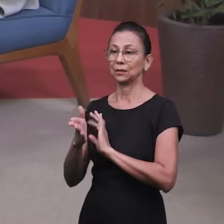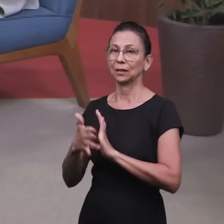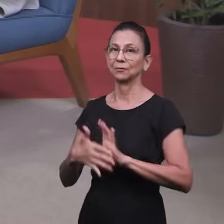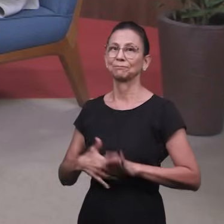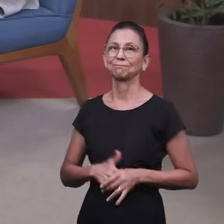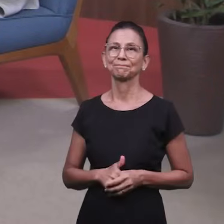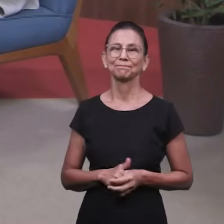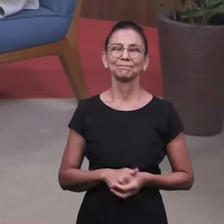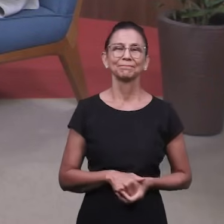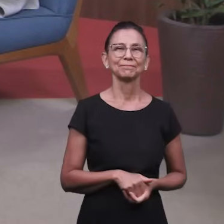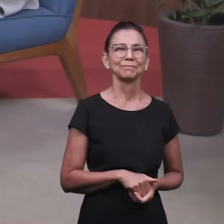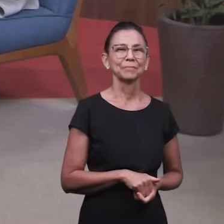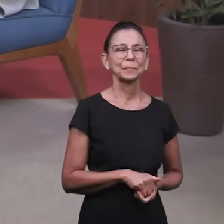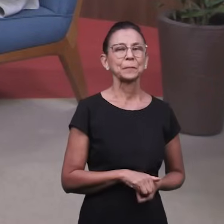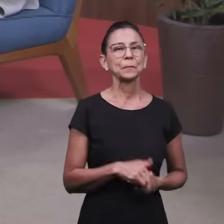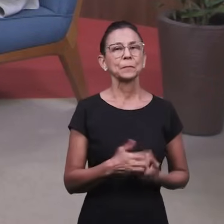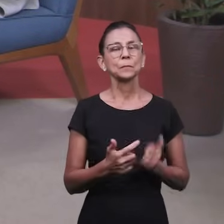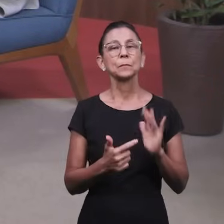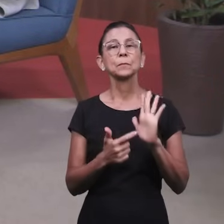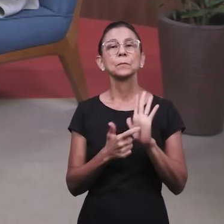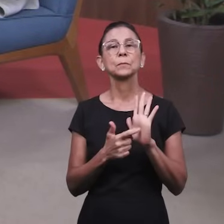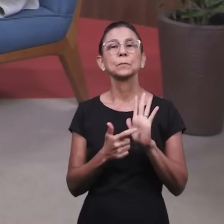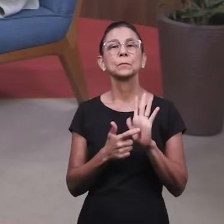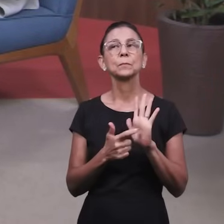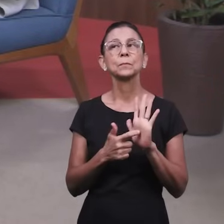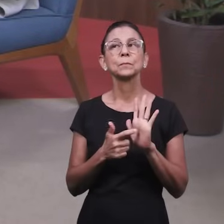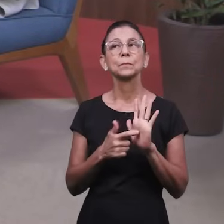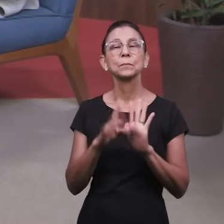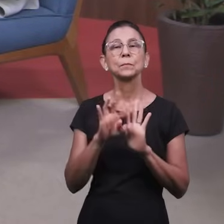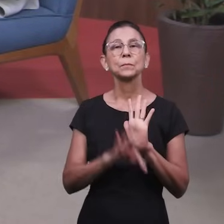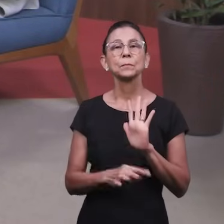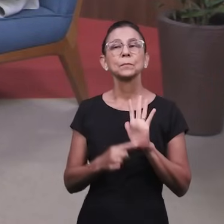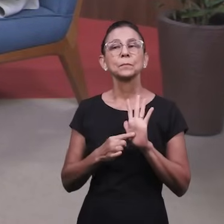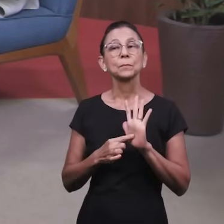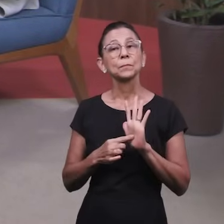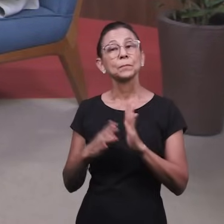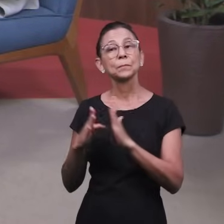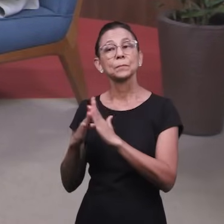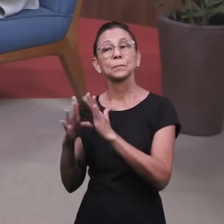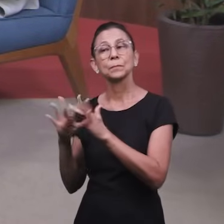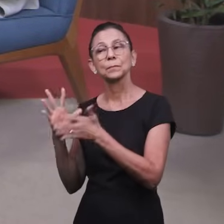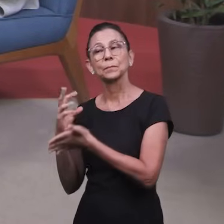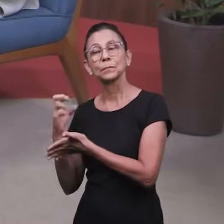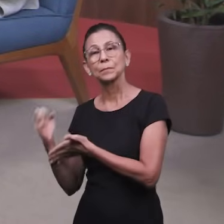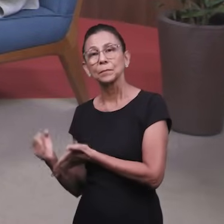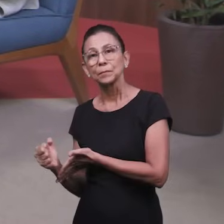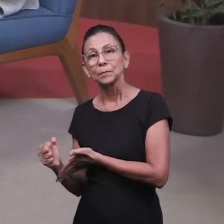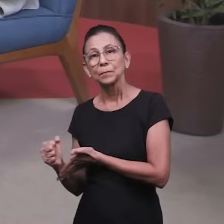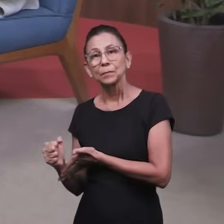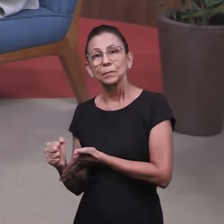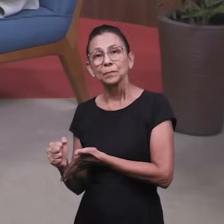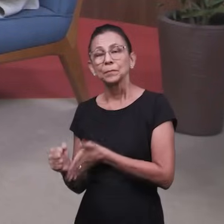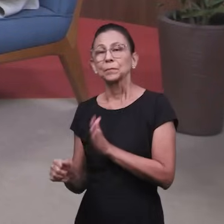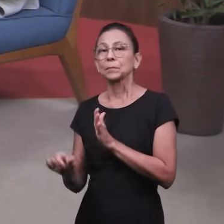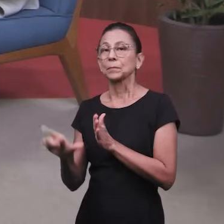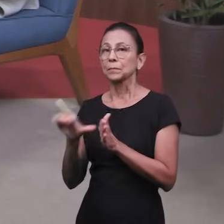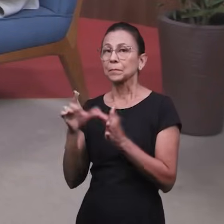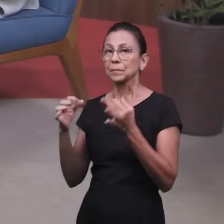Então a gente vê aqui profeticamente apontando para o momento do arrebatamento da igreja, a igreja preparada,